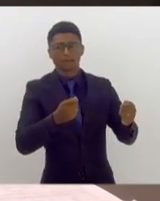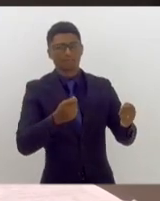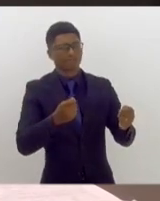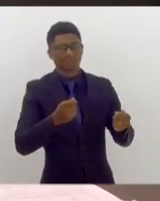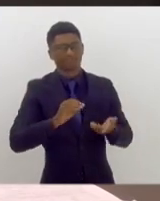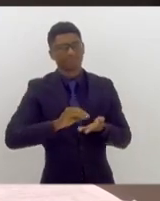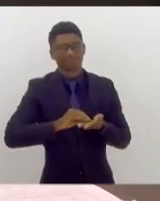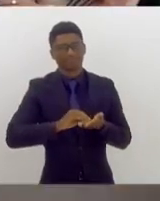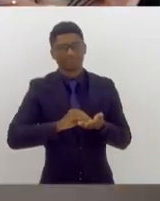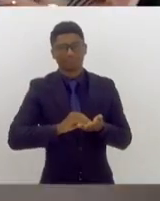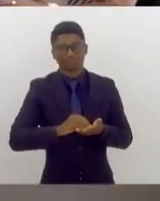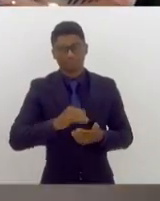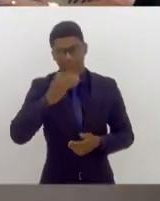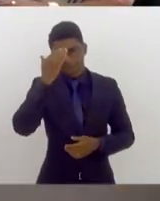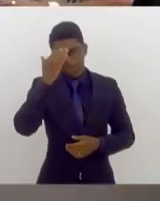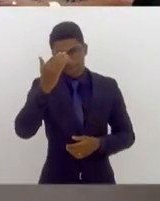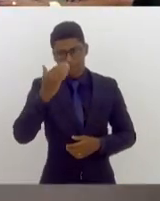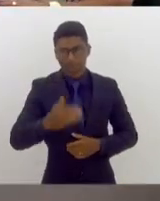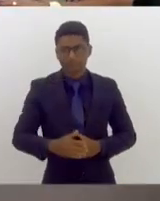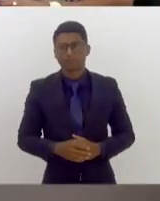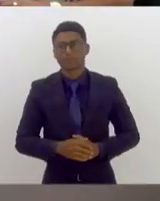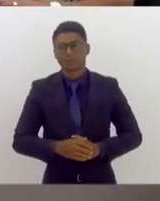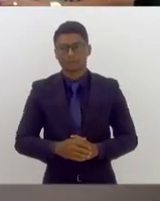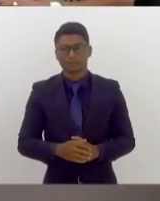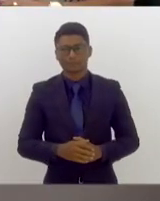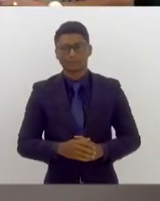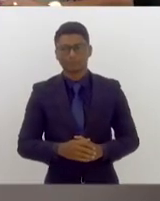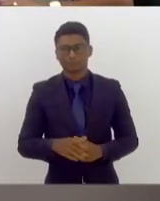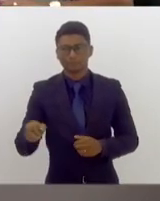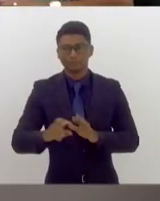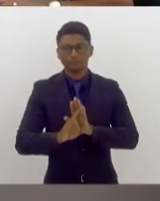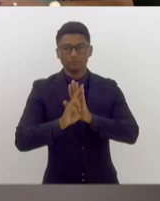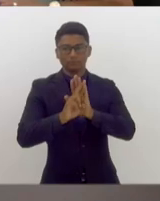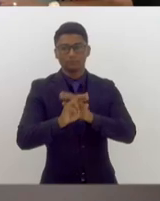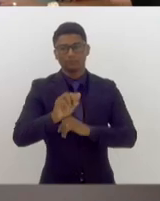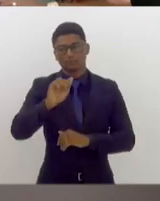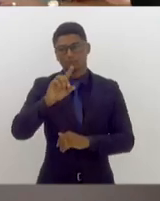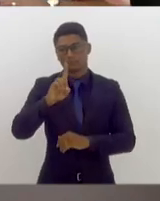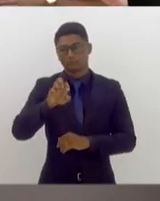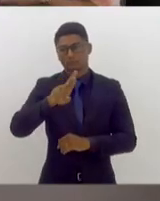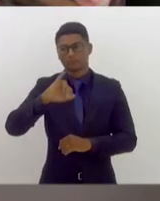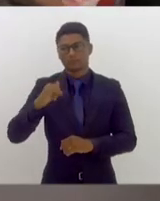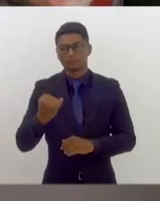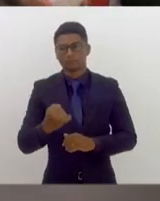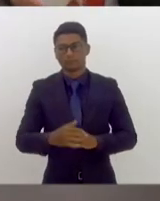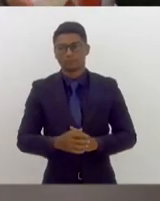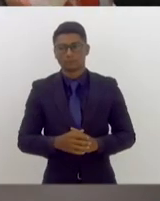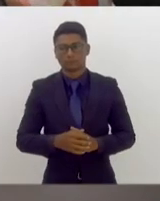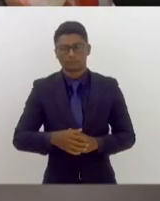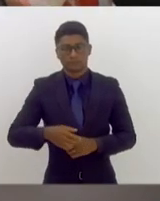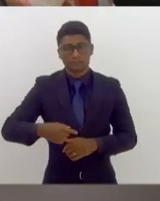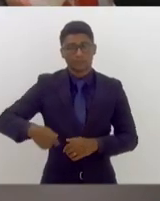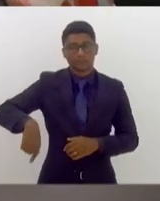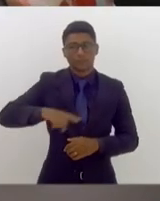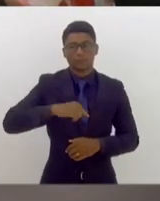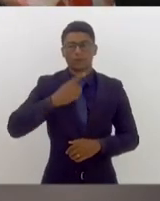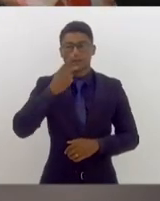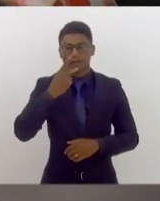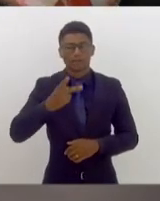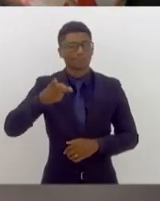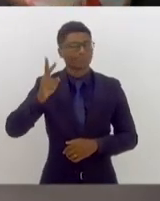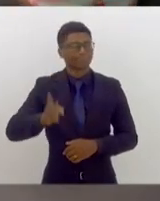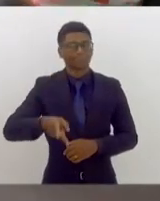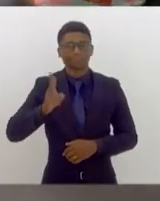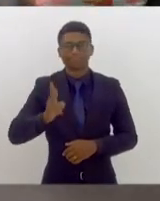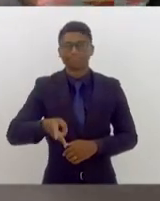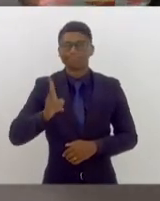doutor. Obrigado, professora Nádia, representante aqui da ADERJ. E a gente tem dito, né, professora Nádia, sempre,